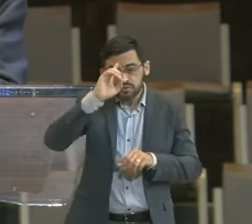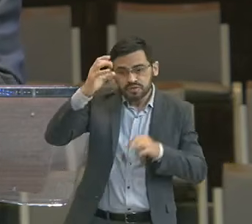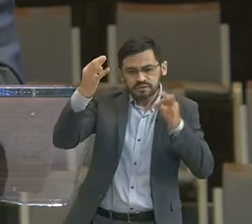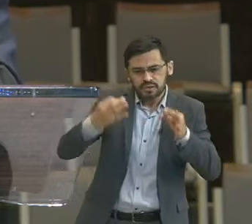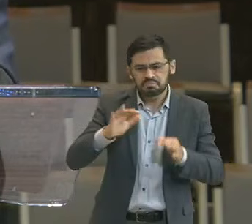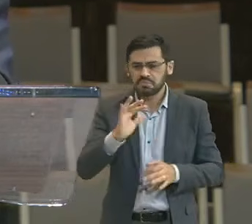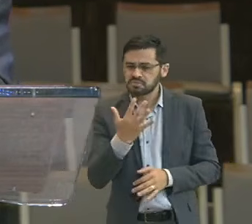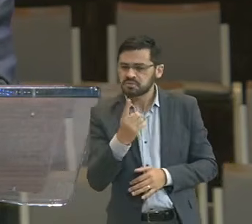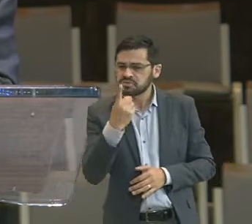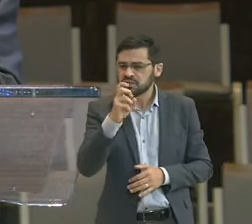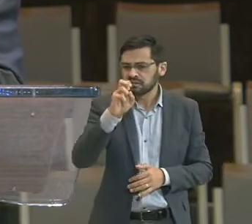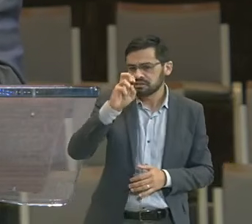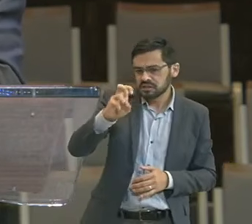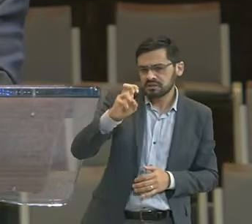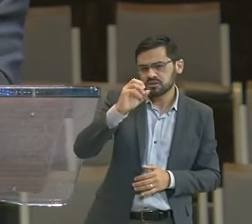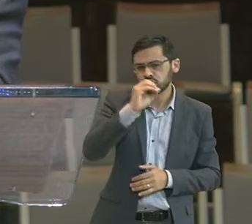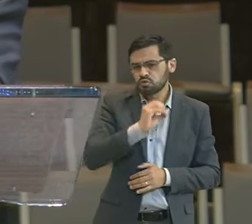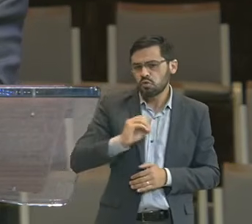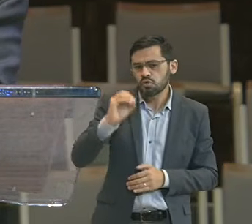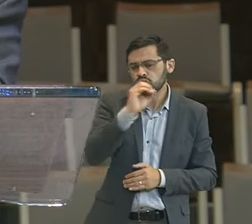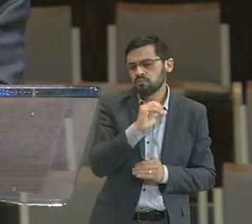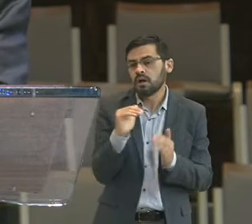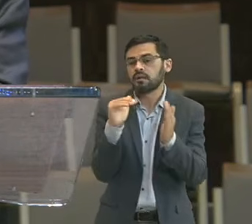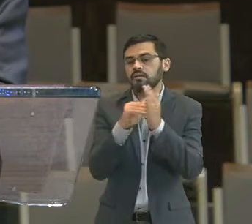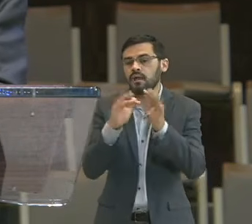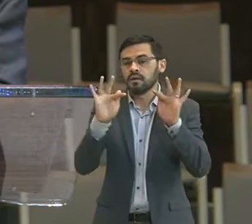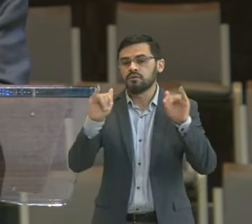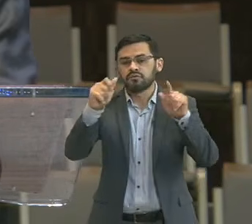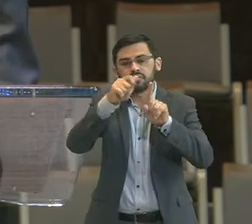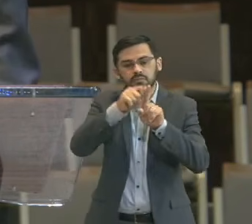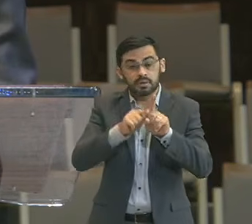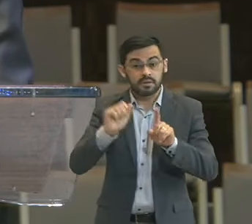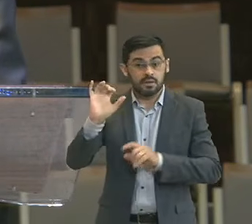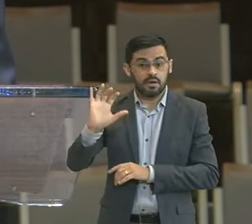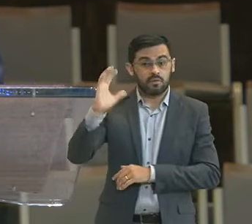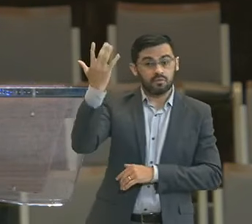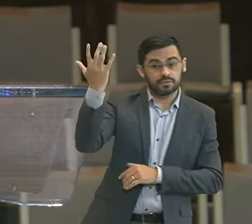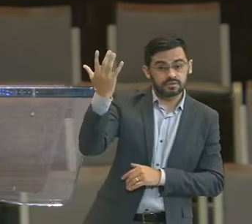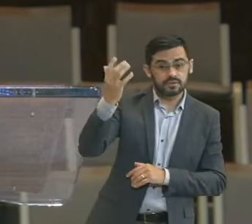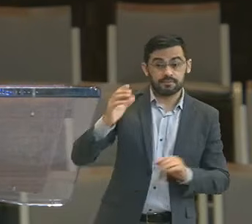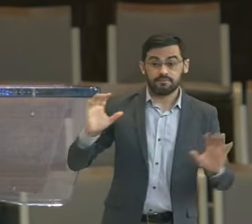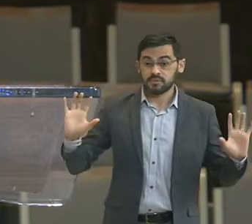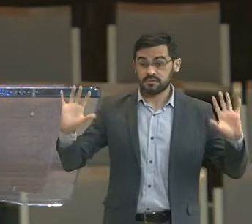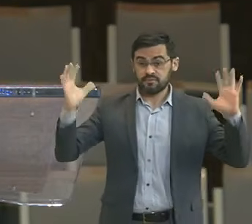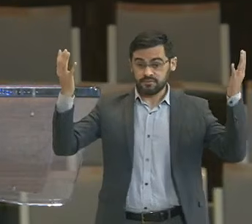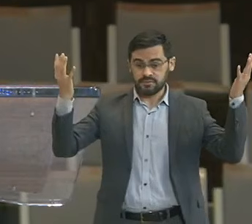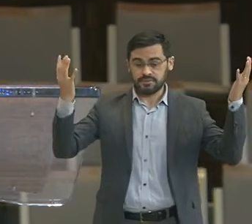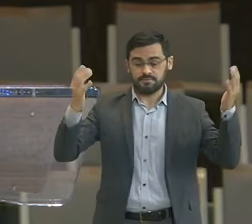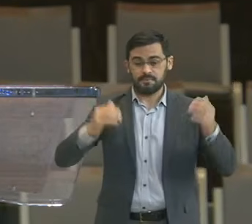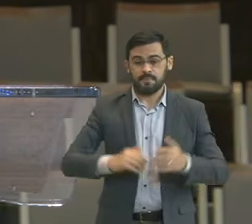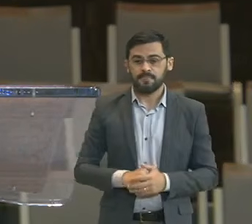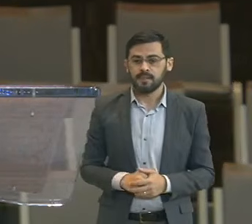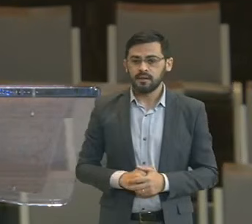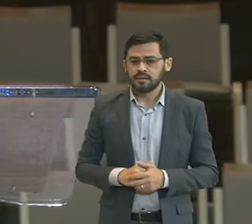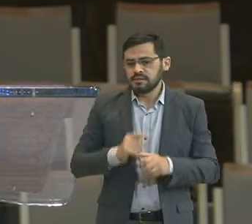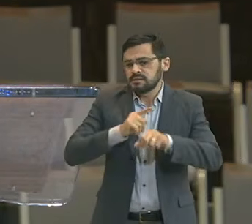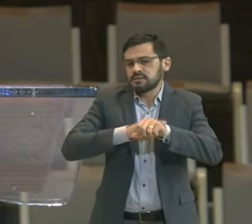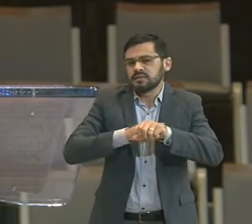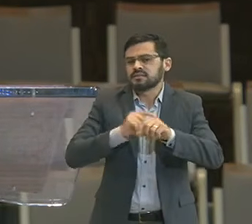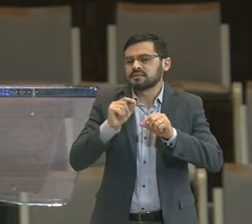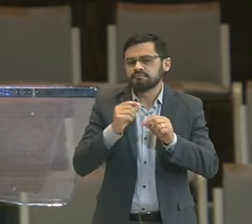dia 15 até mais ou menos o final do mês acontecia essa festa. E esta